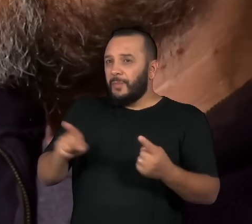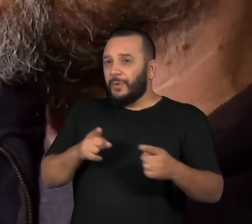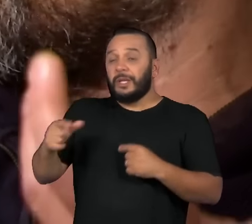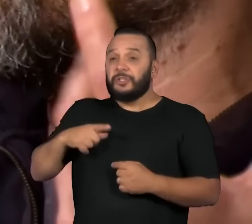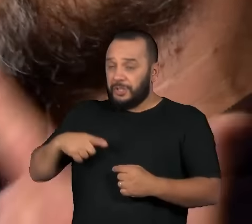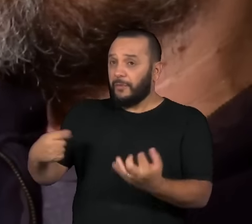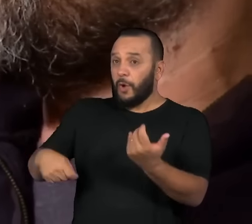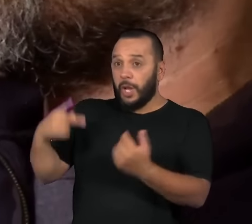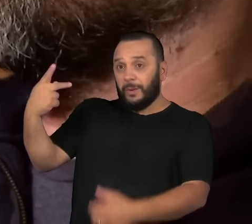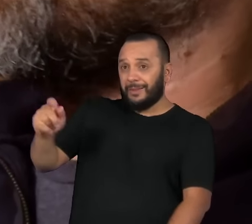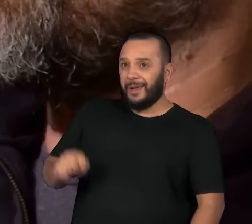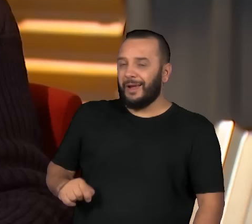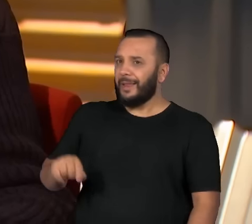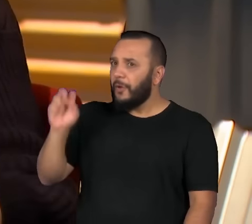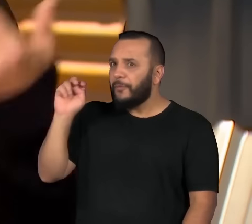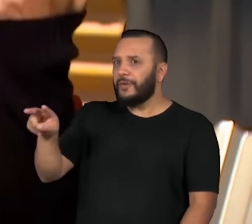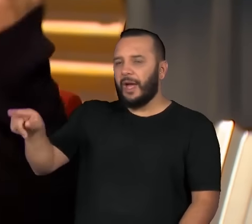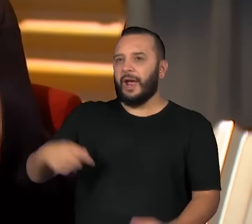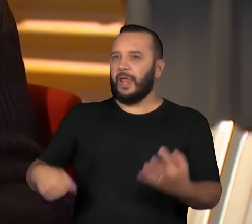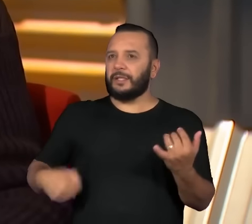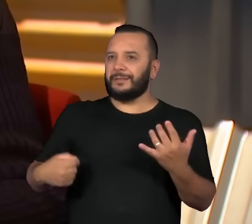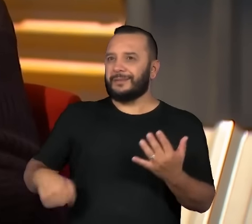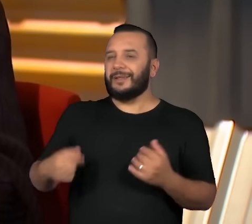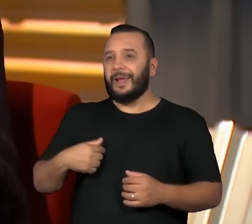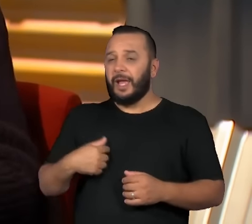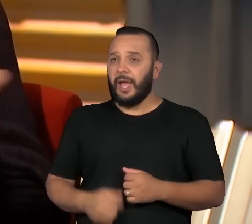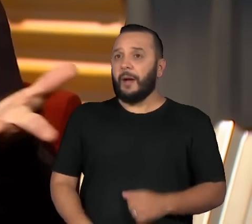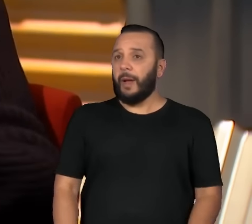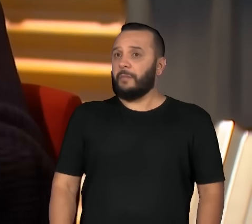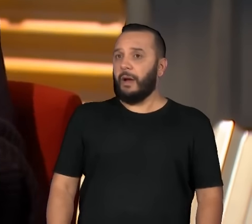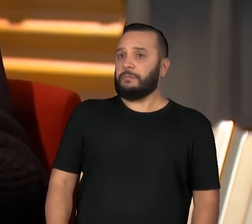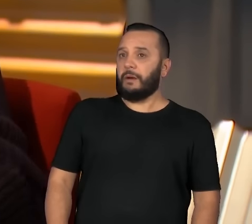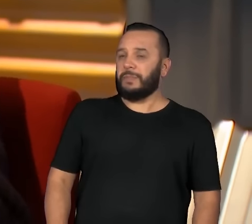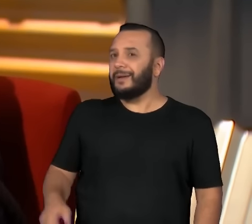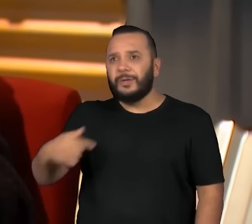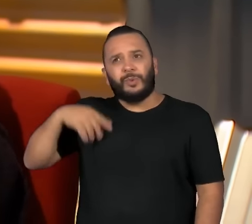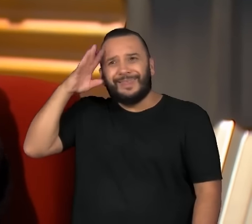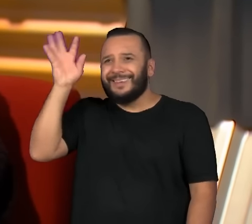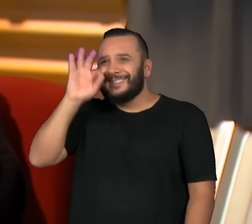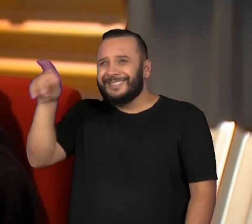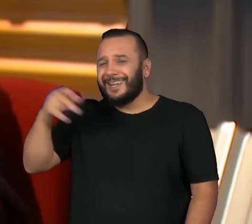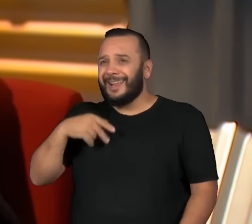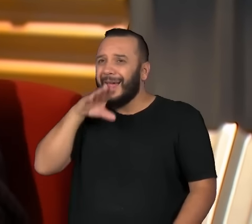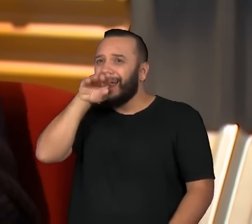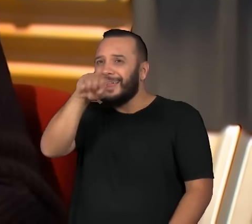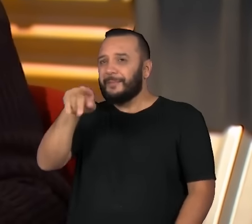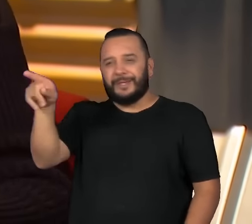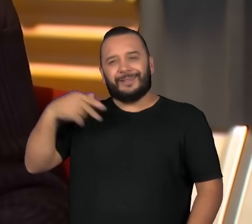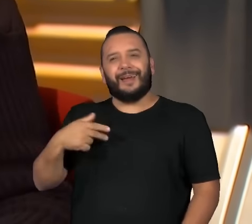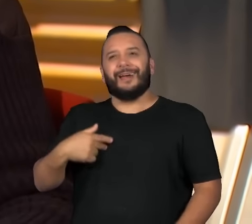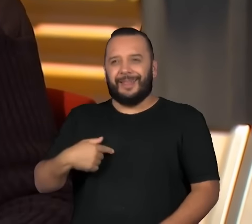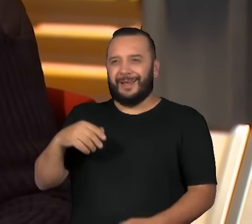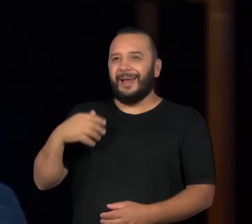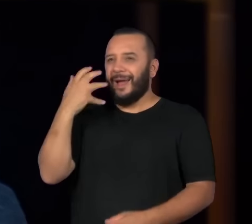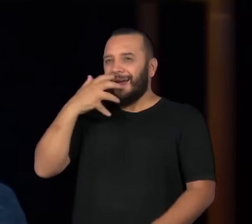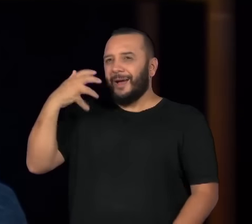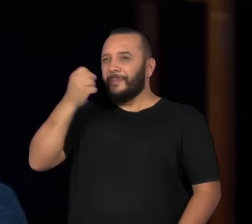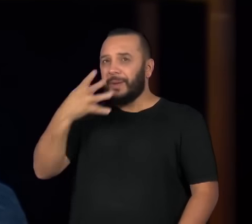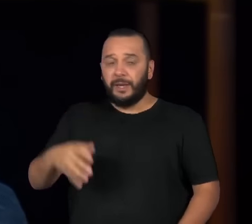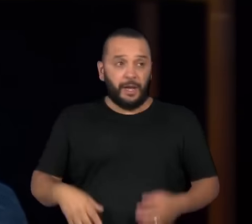violão dela lá, que eu sempre via ela tocar, a gente sentava, ela ficava cantando, não entendia nada que ela falava, mas, pô, ela cantava maravilhosamente bem, assim, né. Ela